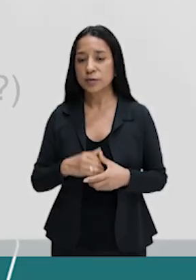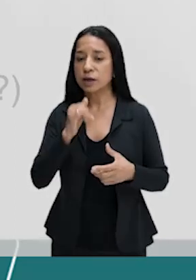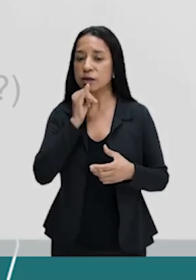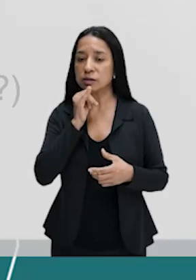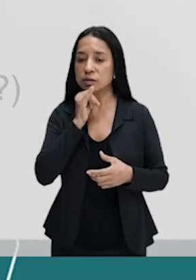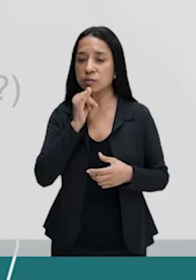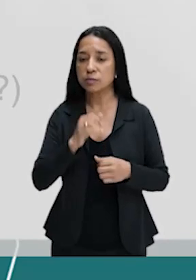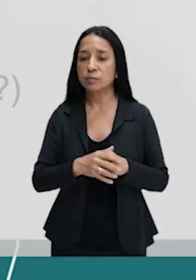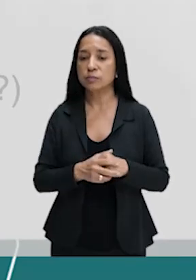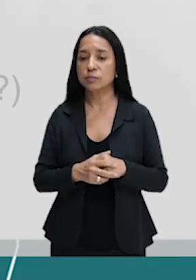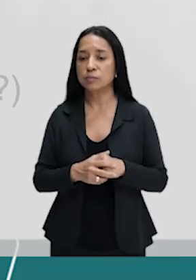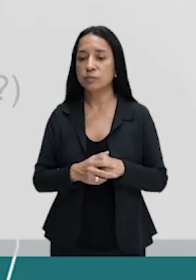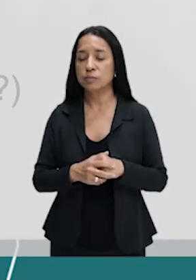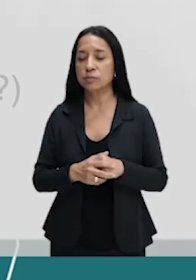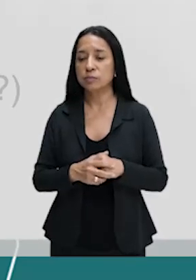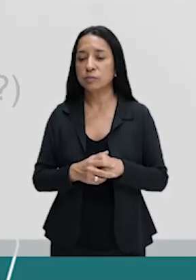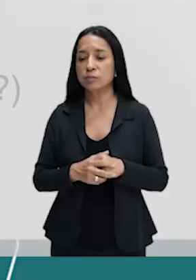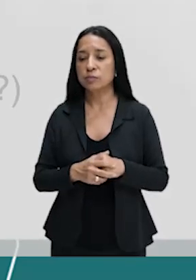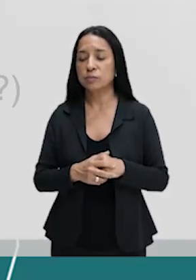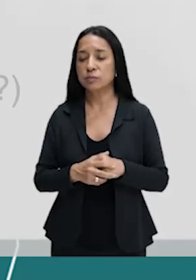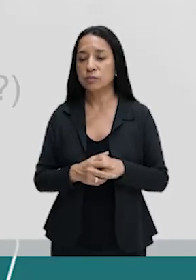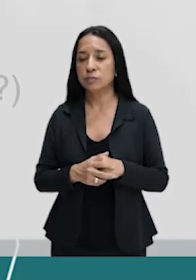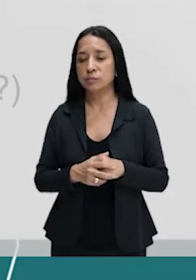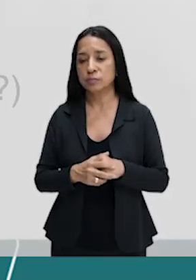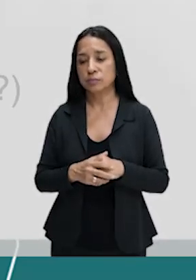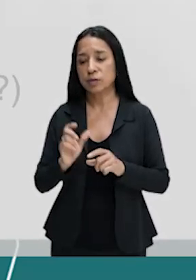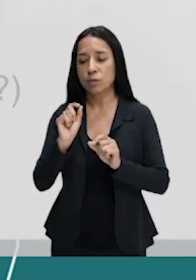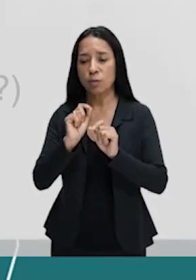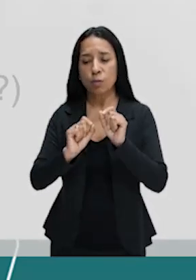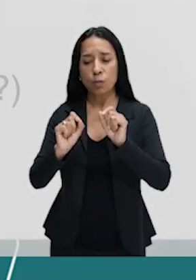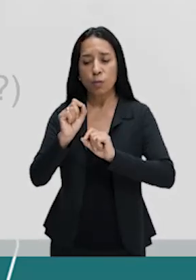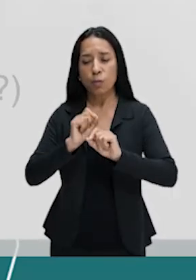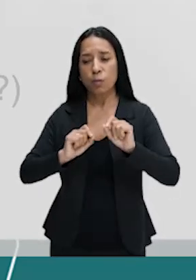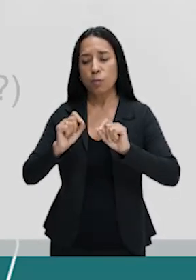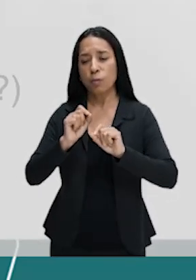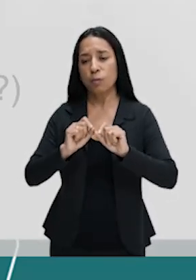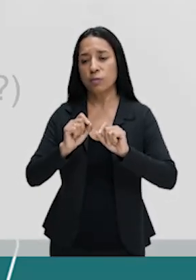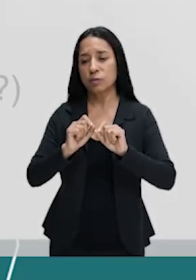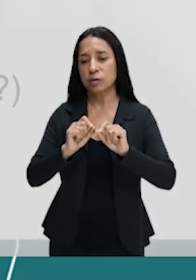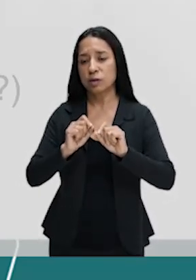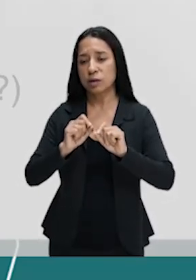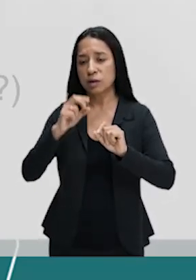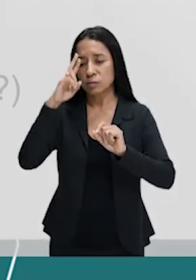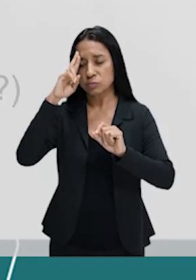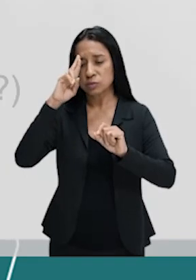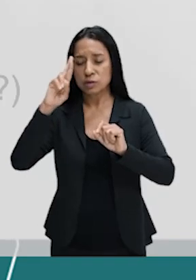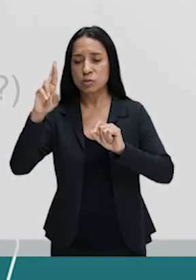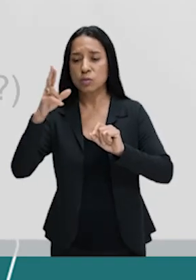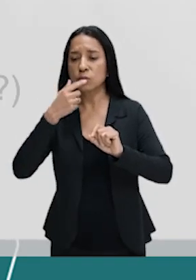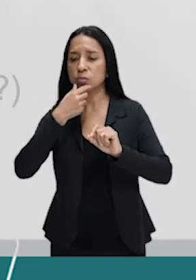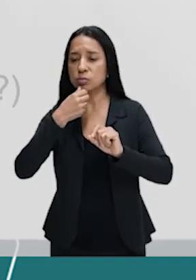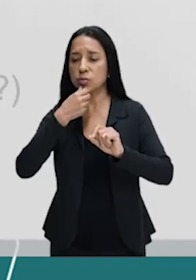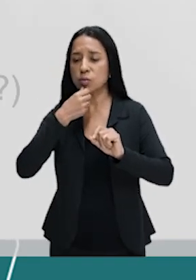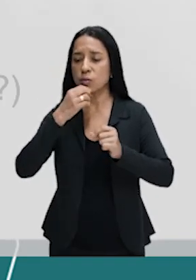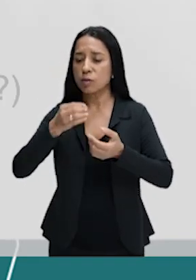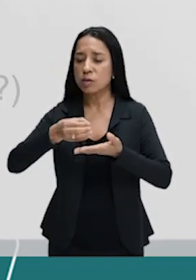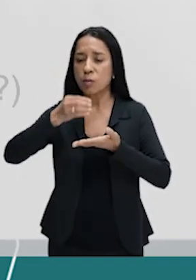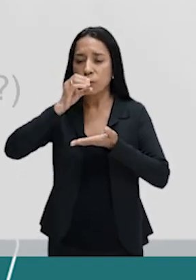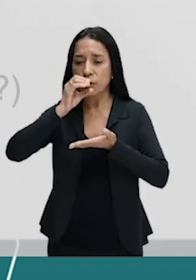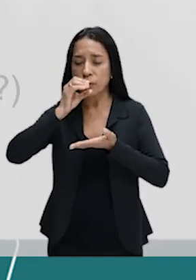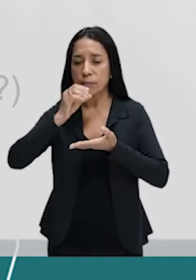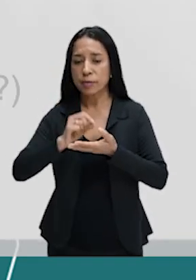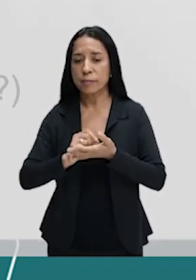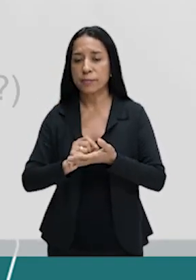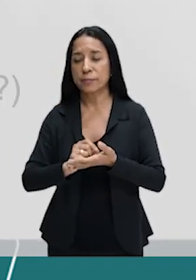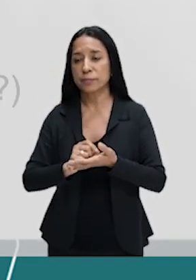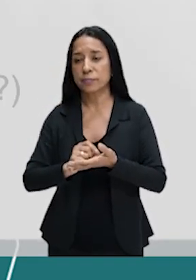¿Qué toman los señores? ¿Qué toman los señores? O que os senhores tomam? Alguém me